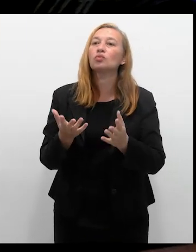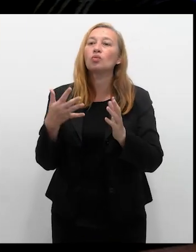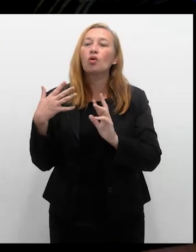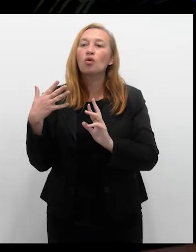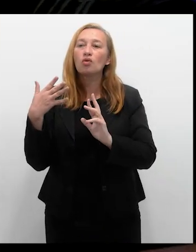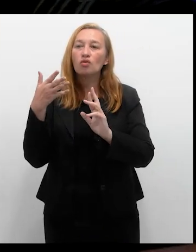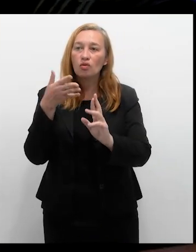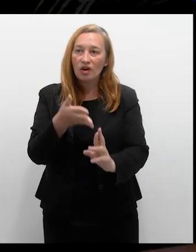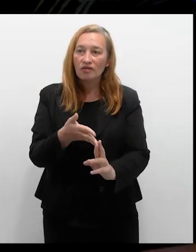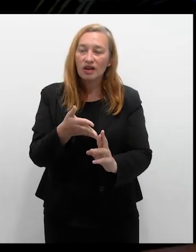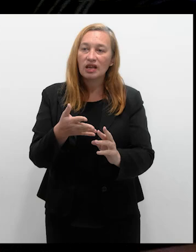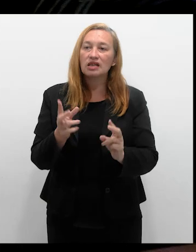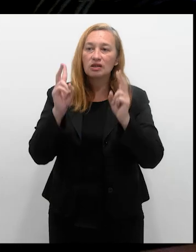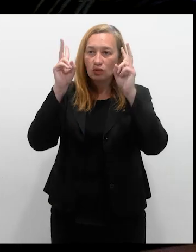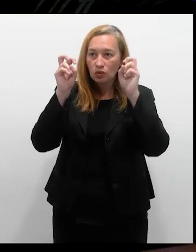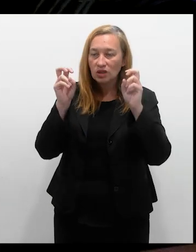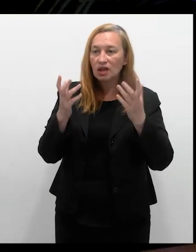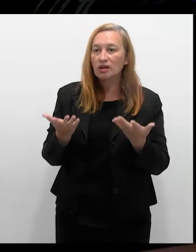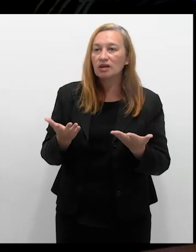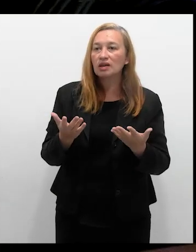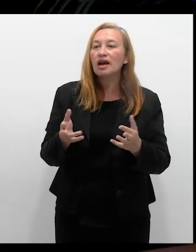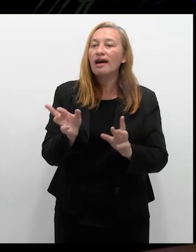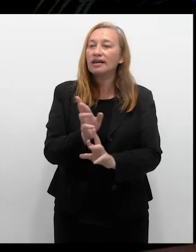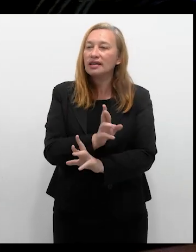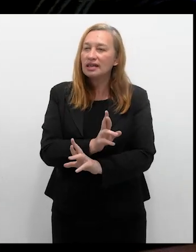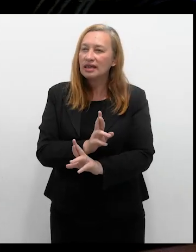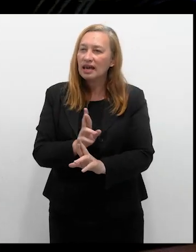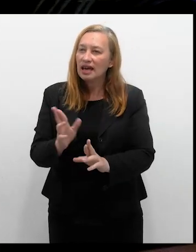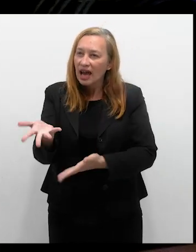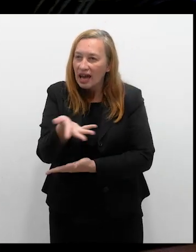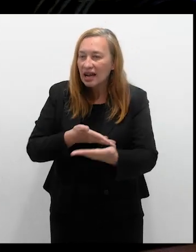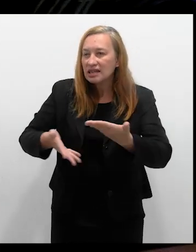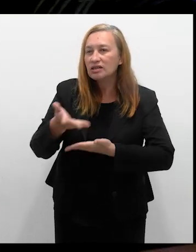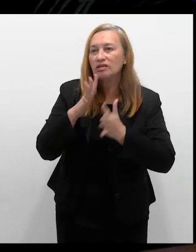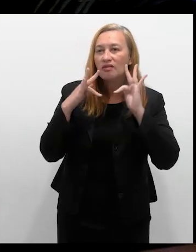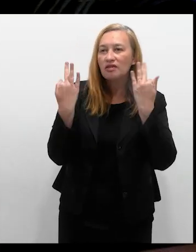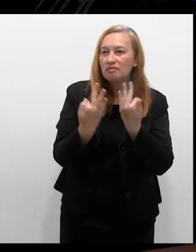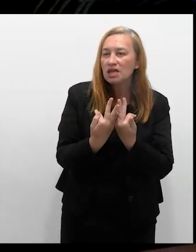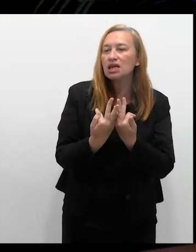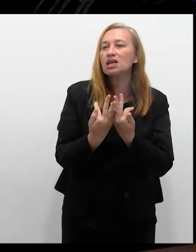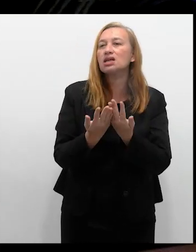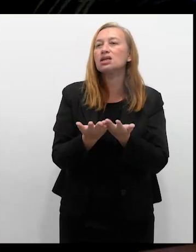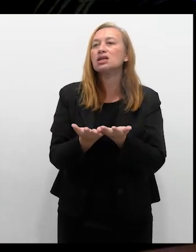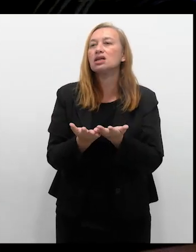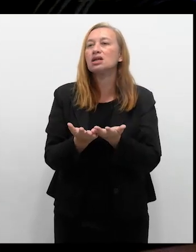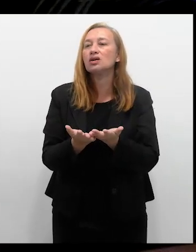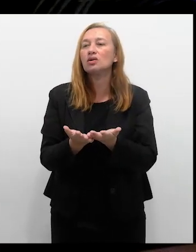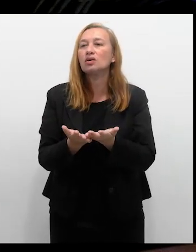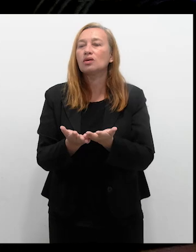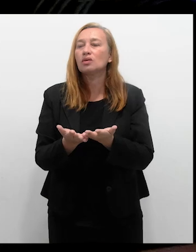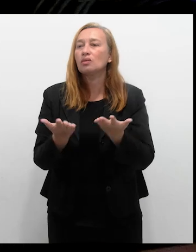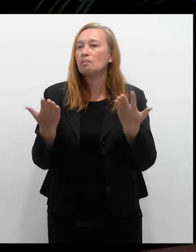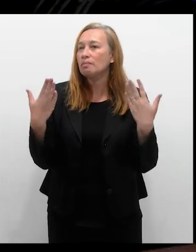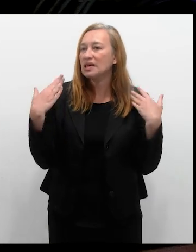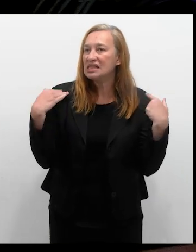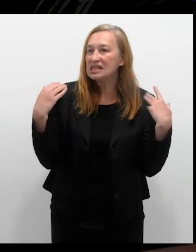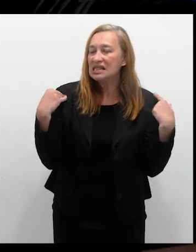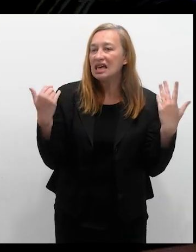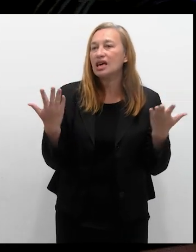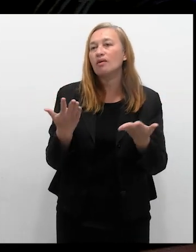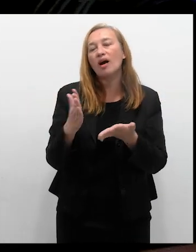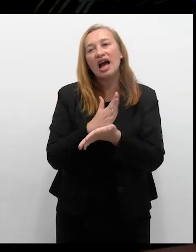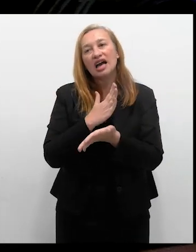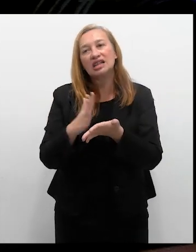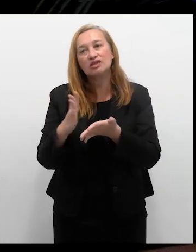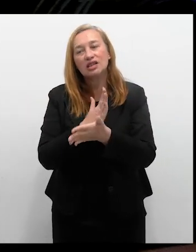sexualidade. Uau. Sim, é um tema que está muito em voga. As relações familiares aparecem bastante, o